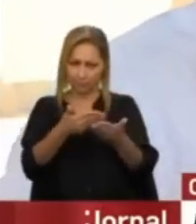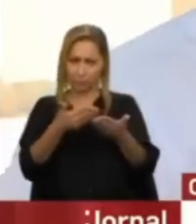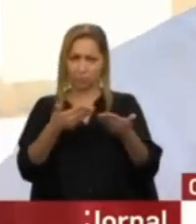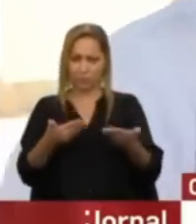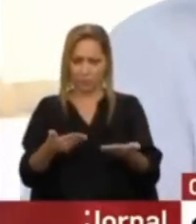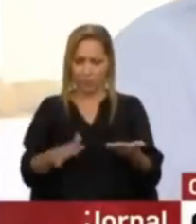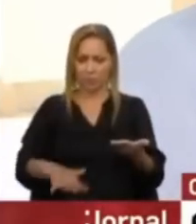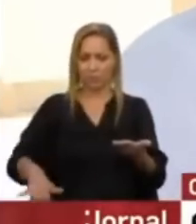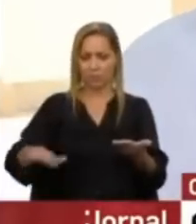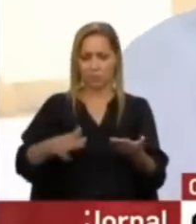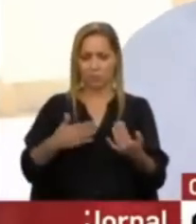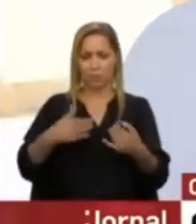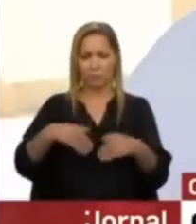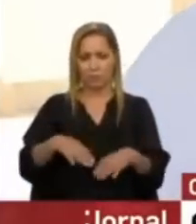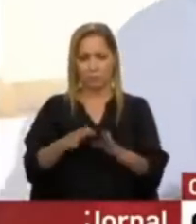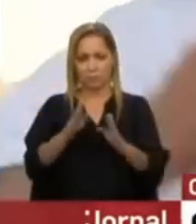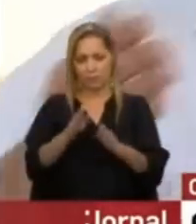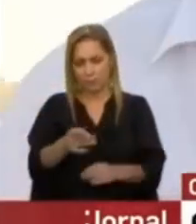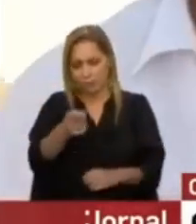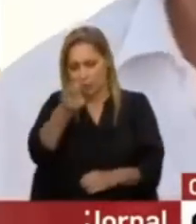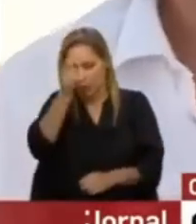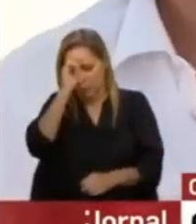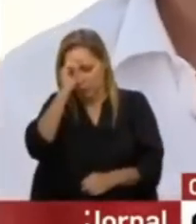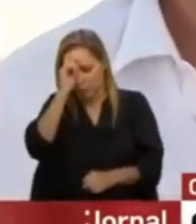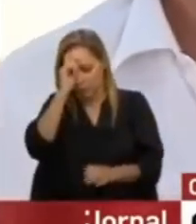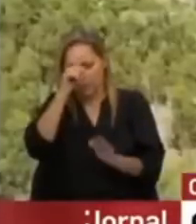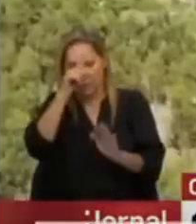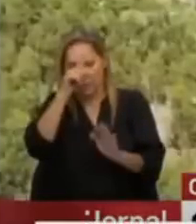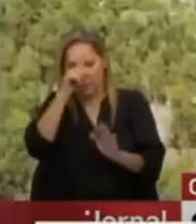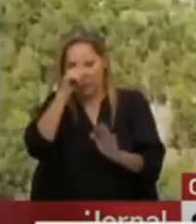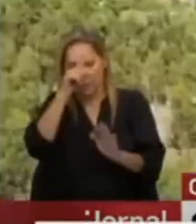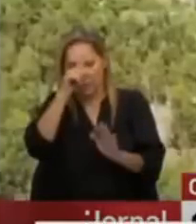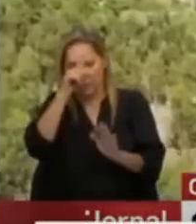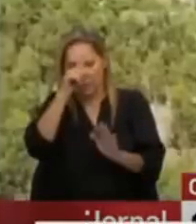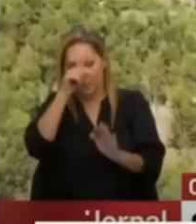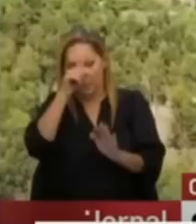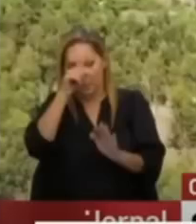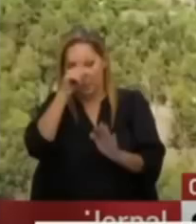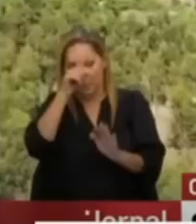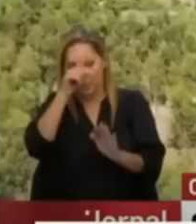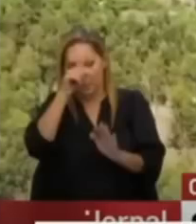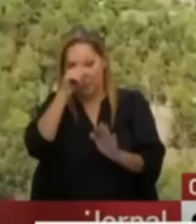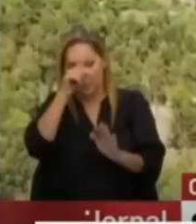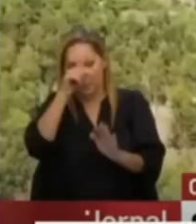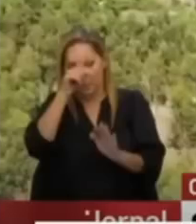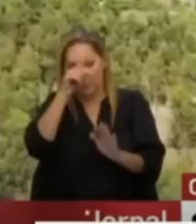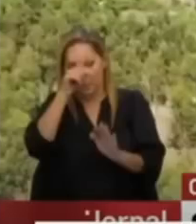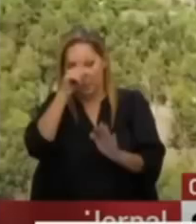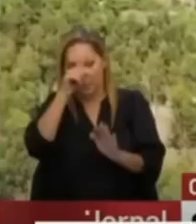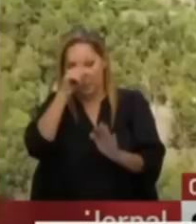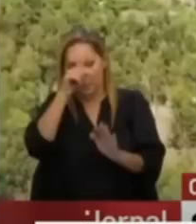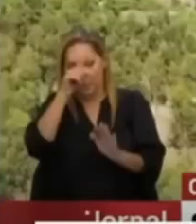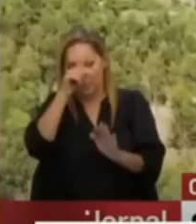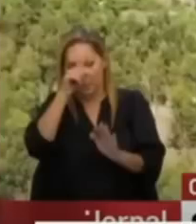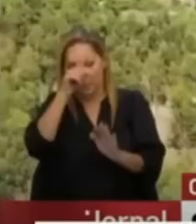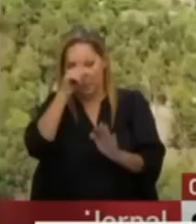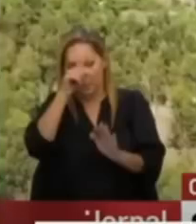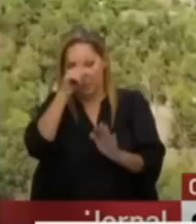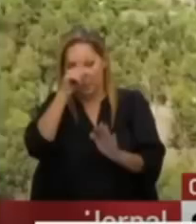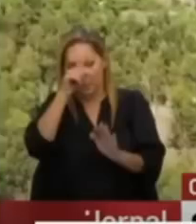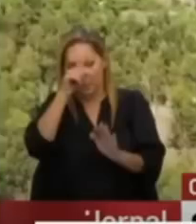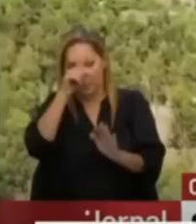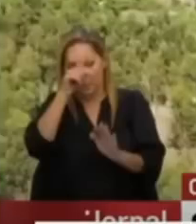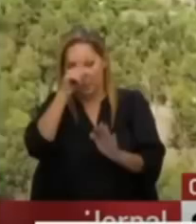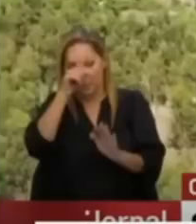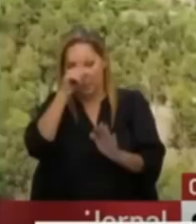que cumprir o ordenamento jurídico constitucional português. Precisamente, precisamente. Agora, falta uma pontada de